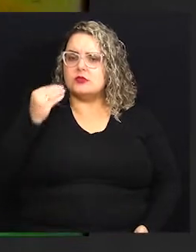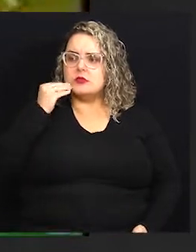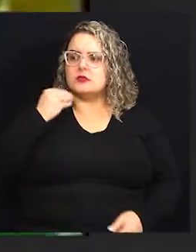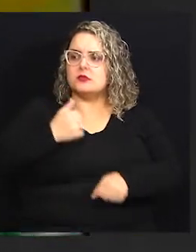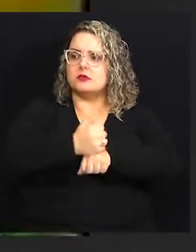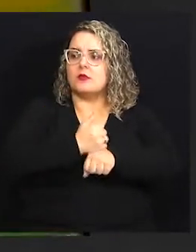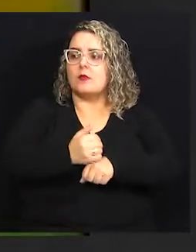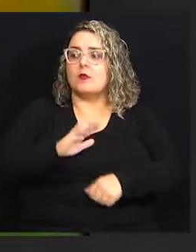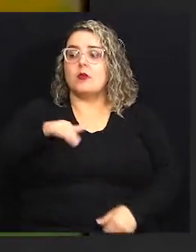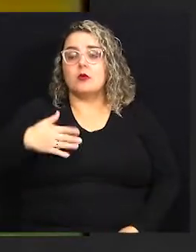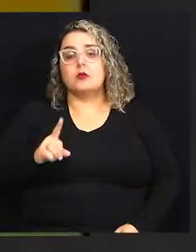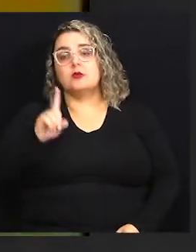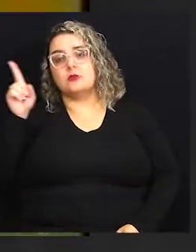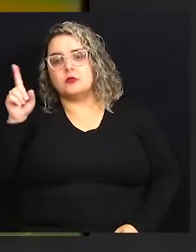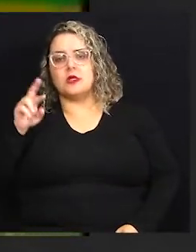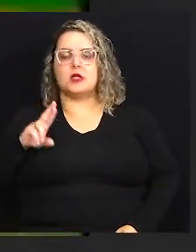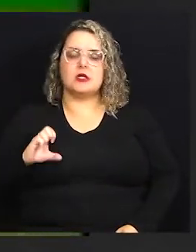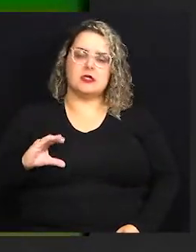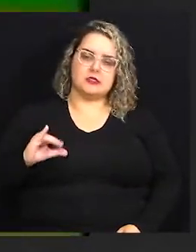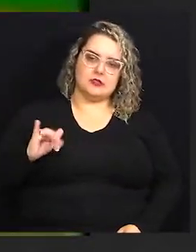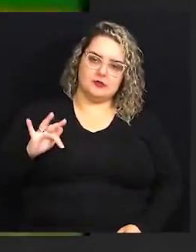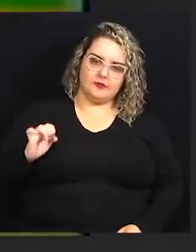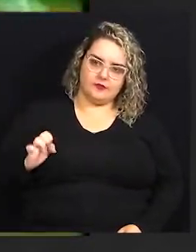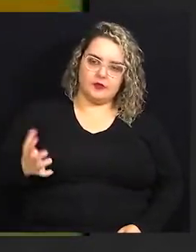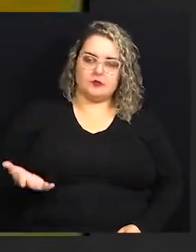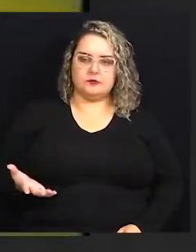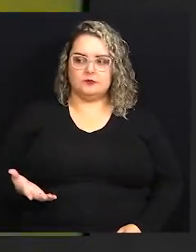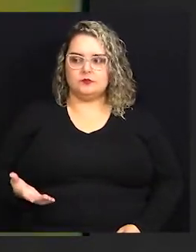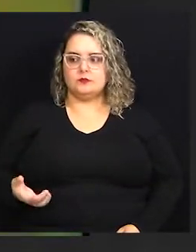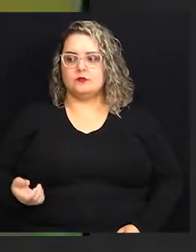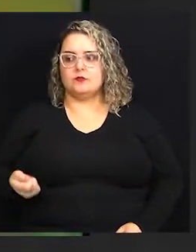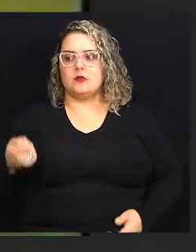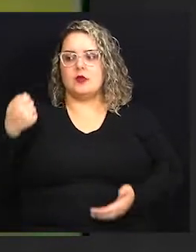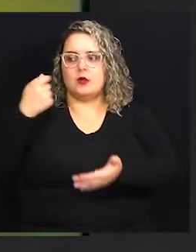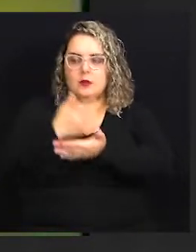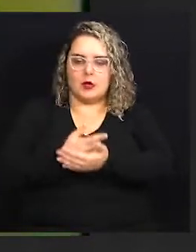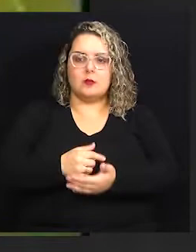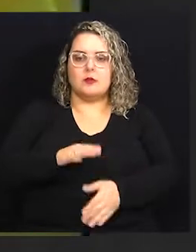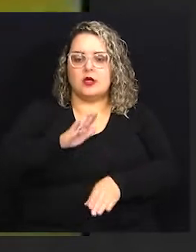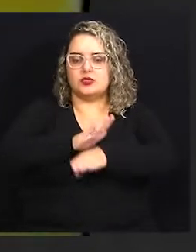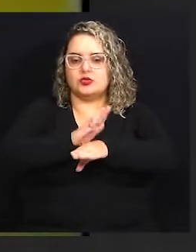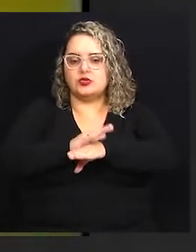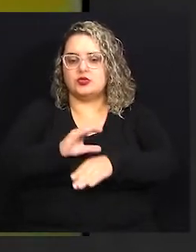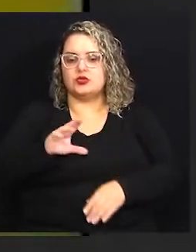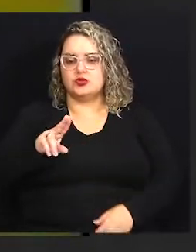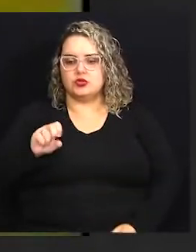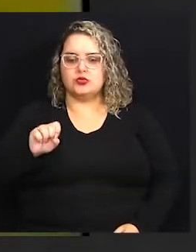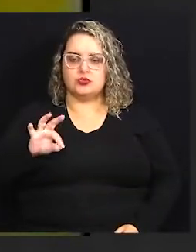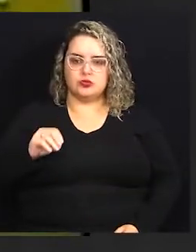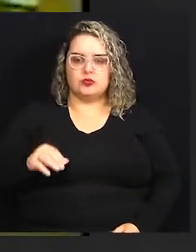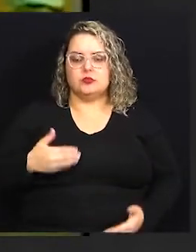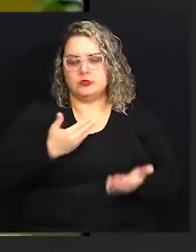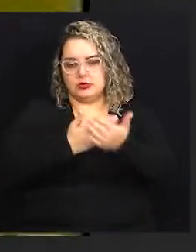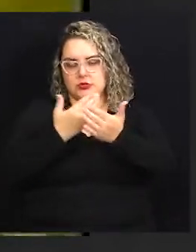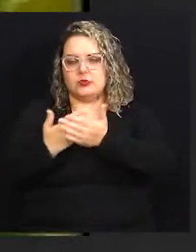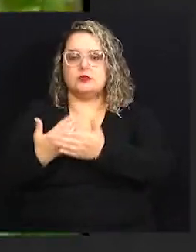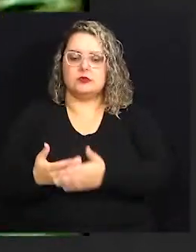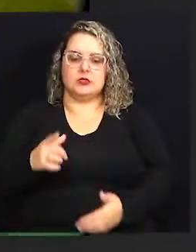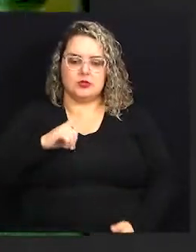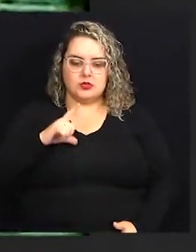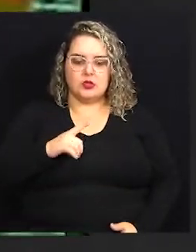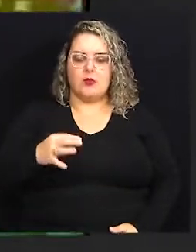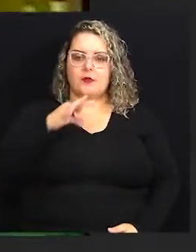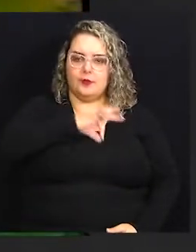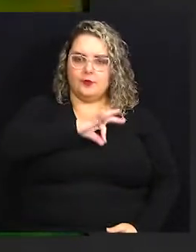Sport Recife, que eu passei a receber uma ajuda de custo, você estudava, obviamente, mas passava a ter a sua